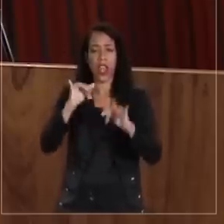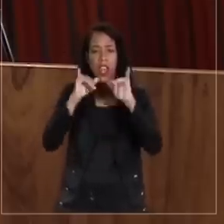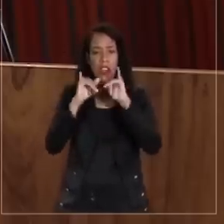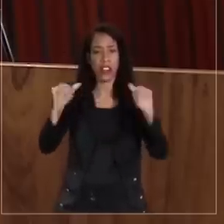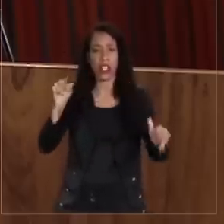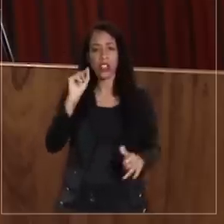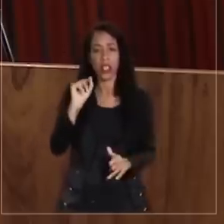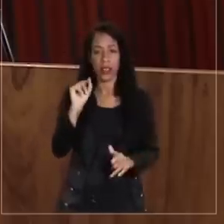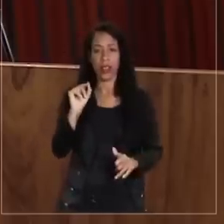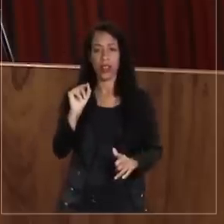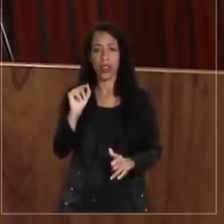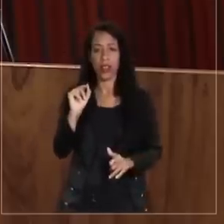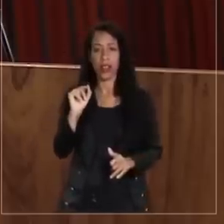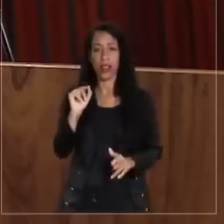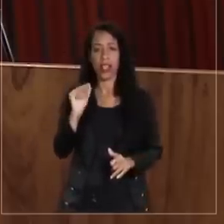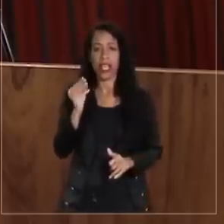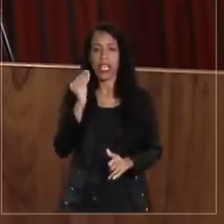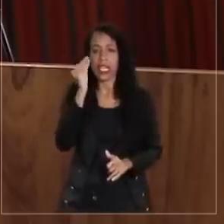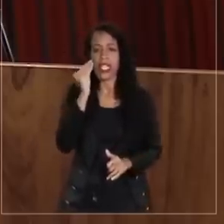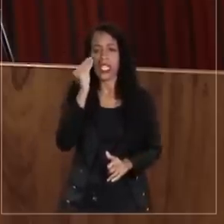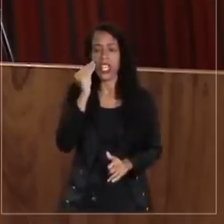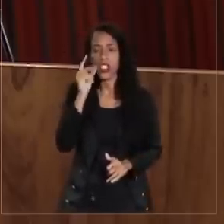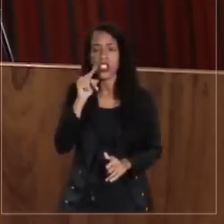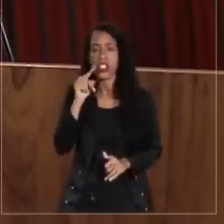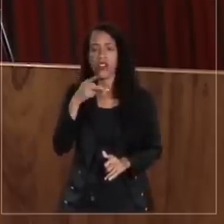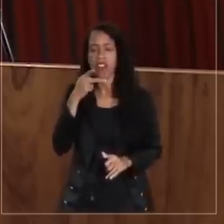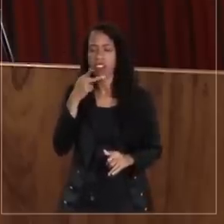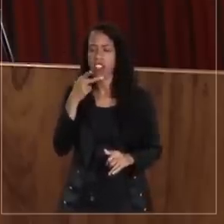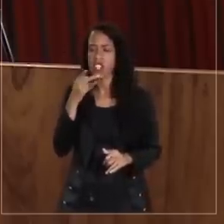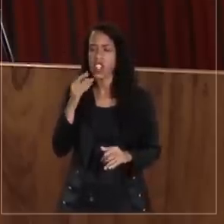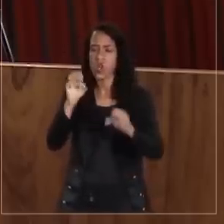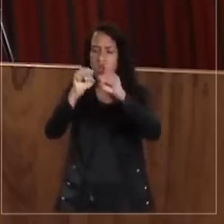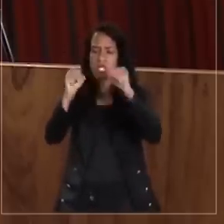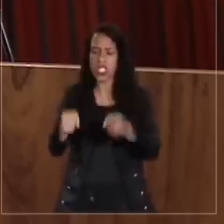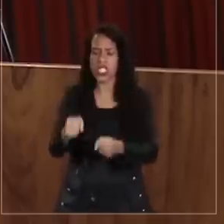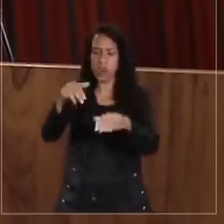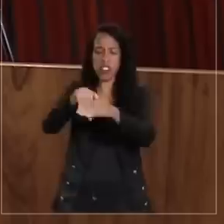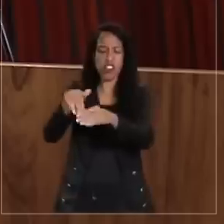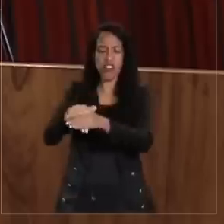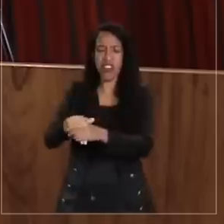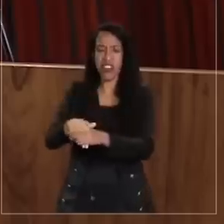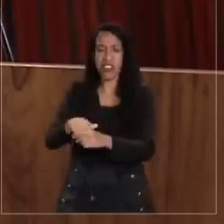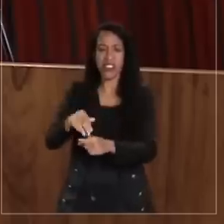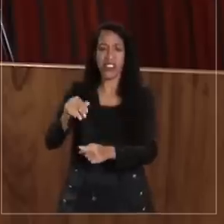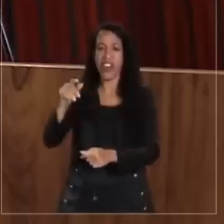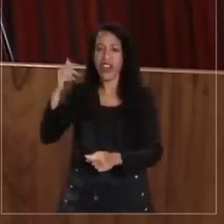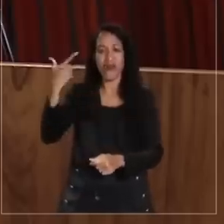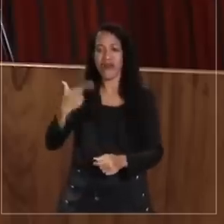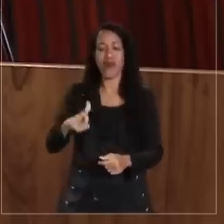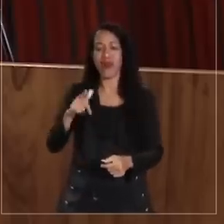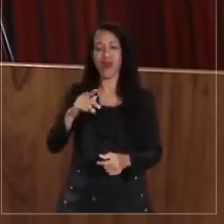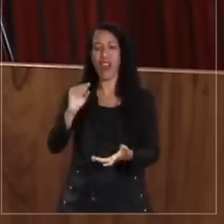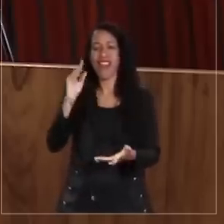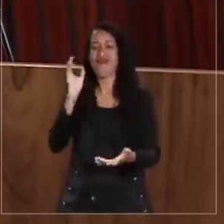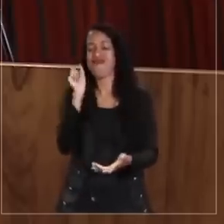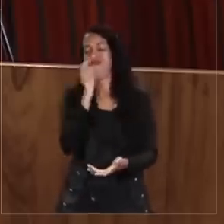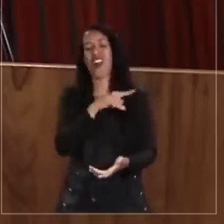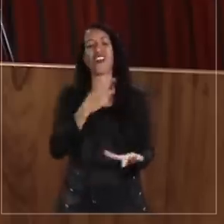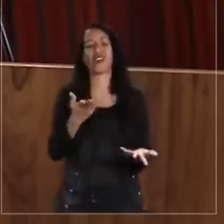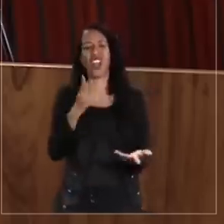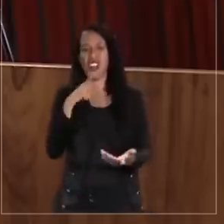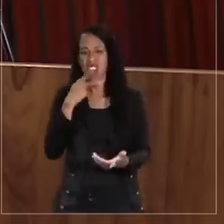notícia de que houve a tentativa de desqualificação das urnas eletrônicas da Justiça Eleitoral, o que significa que